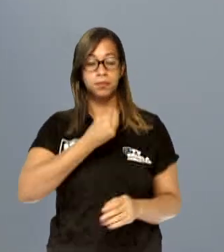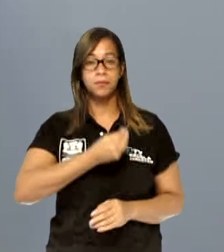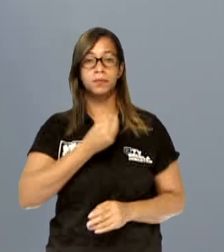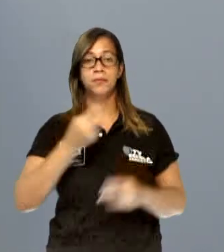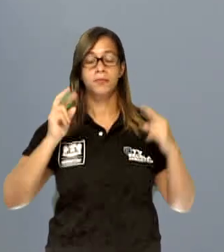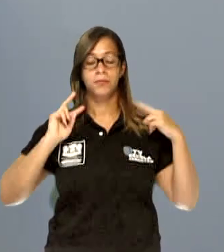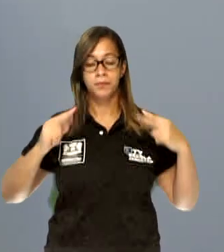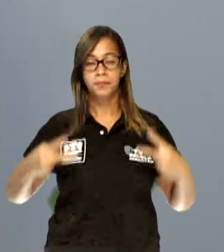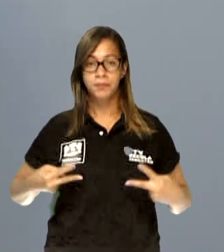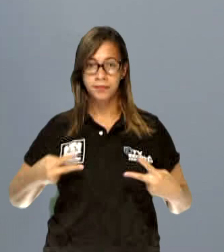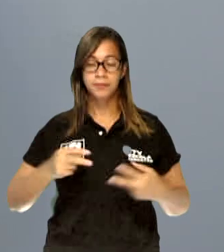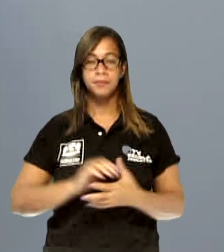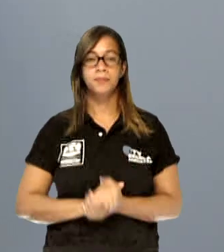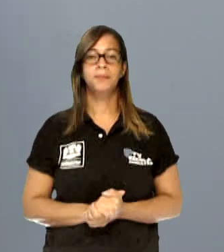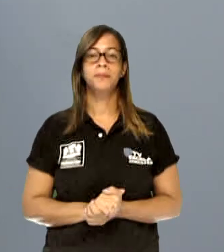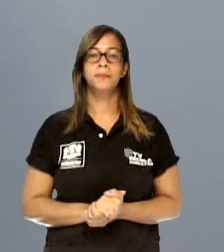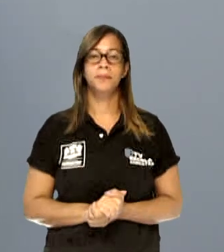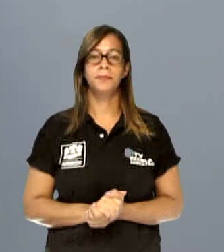iniciar!